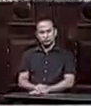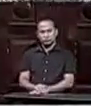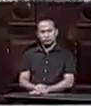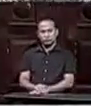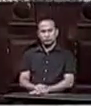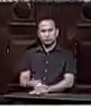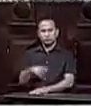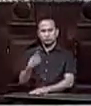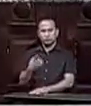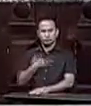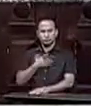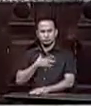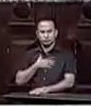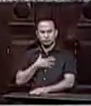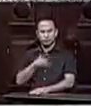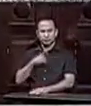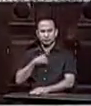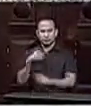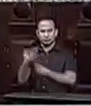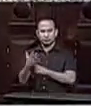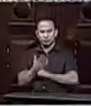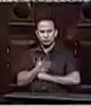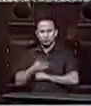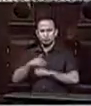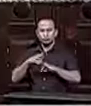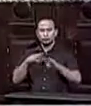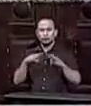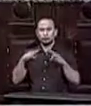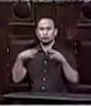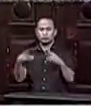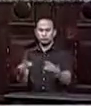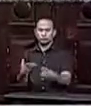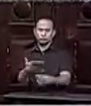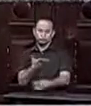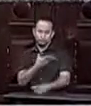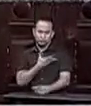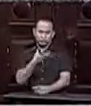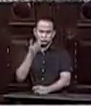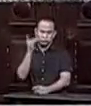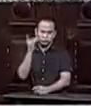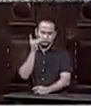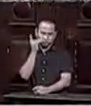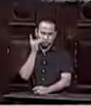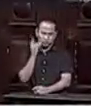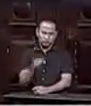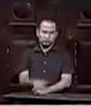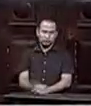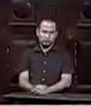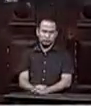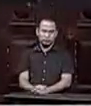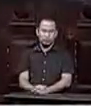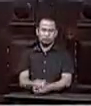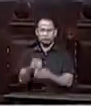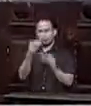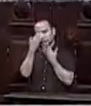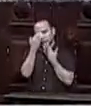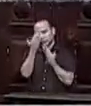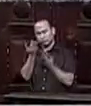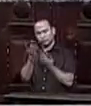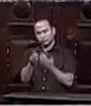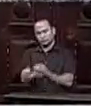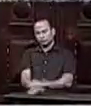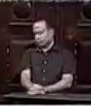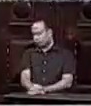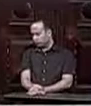gente gostaria também de ter o apoio de todos os colegas pela importância que essa matéria tem. Eu queria fazer esse registro. Muito obrigado.